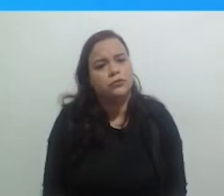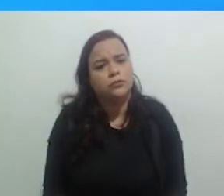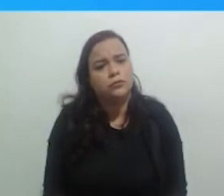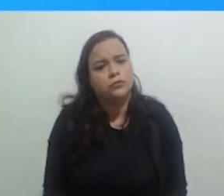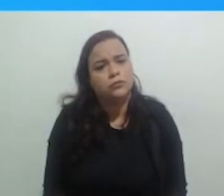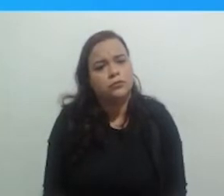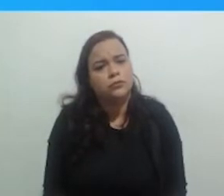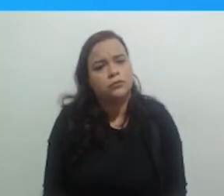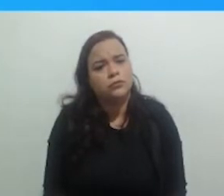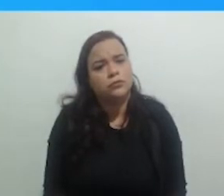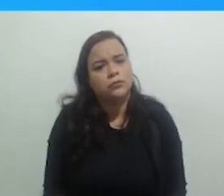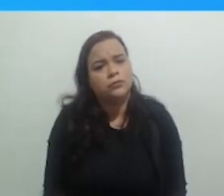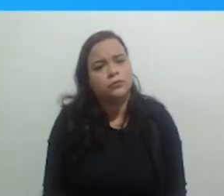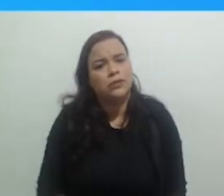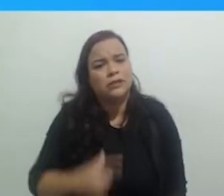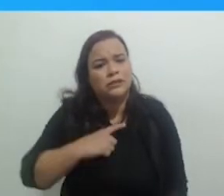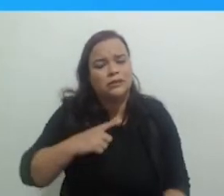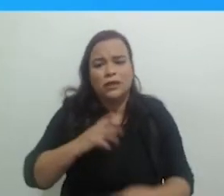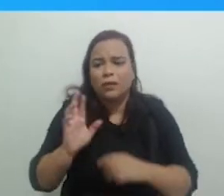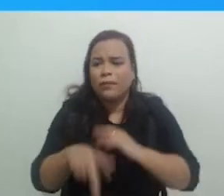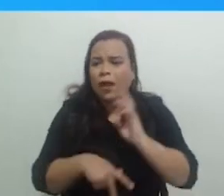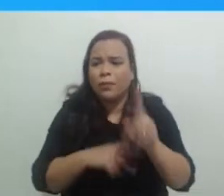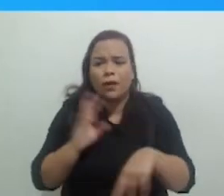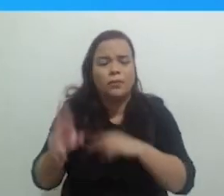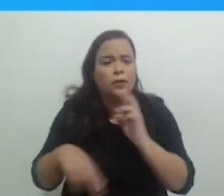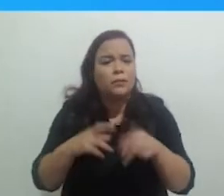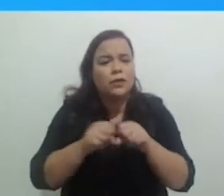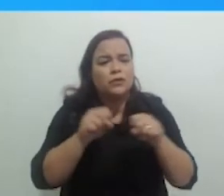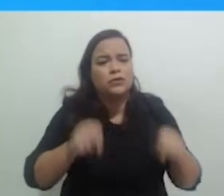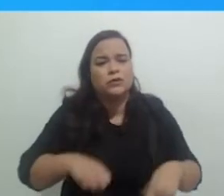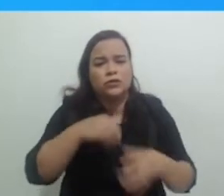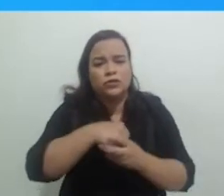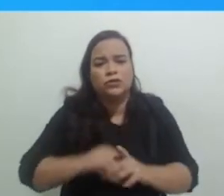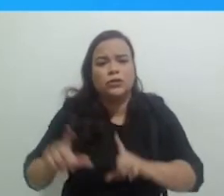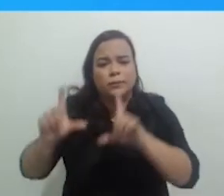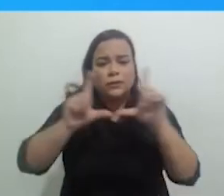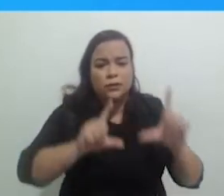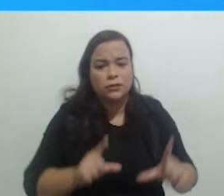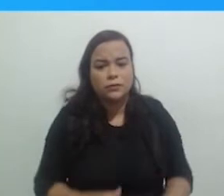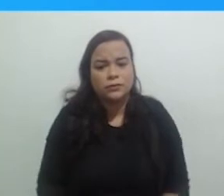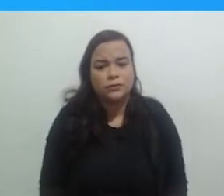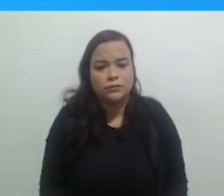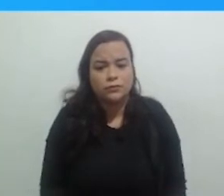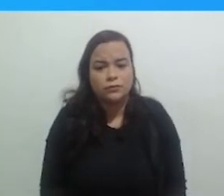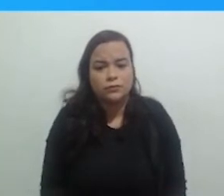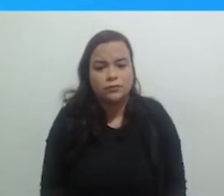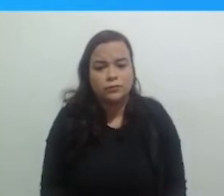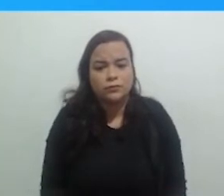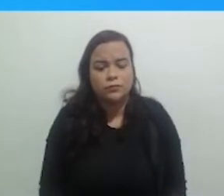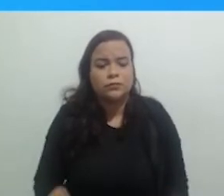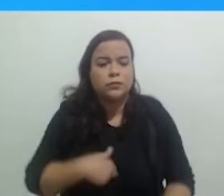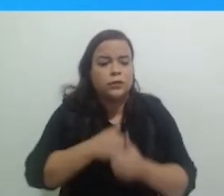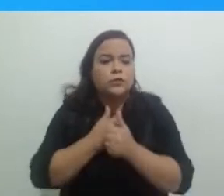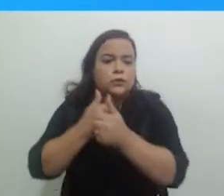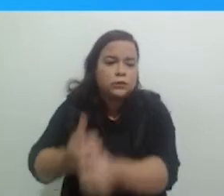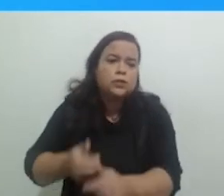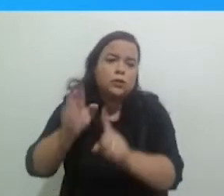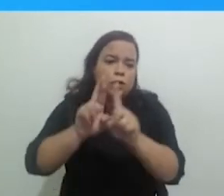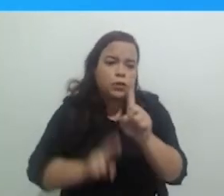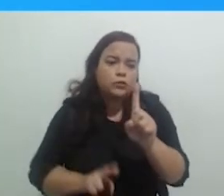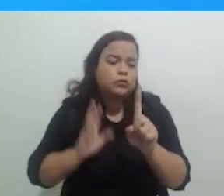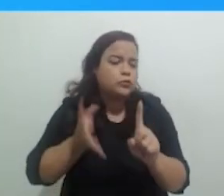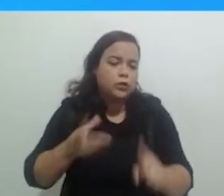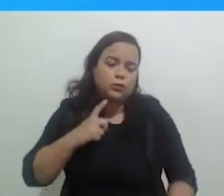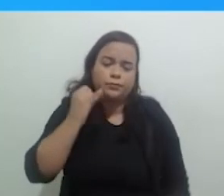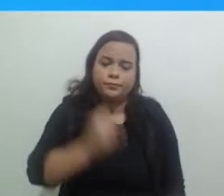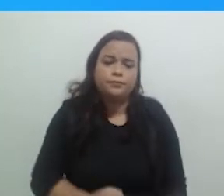umas divergências aqui no castelo. Mas aqui está contando que ele seguiu o relator. Eles mandou e É perfeito. Já meu